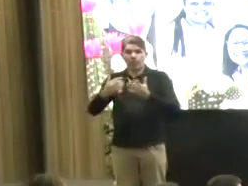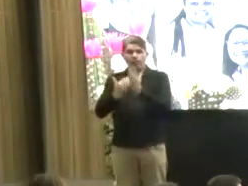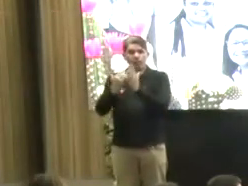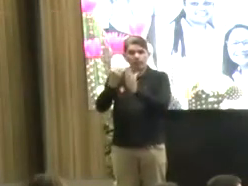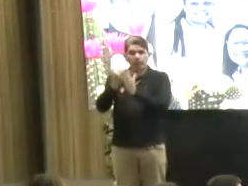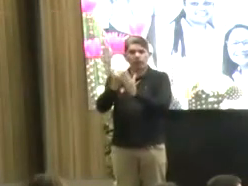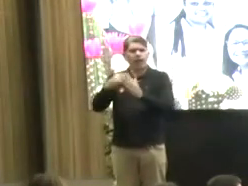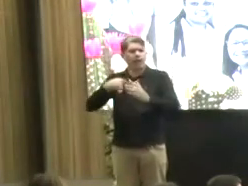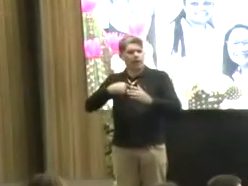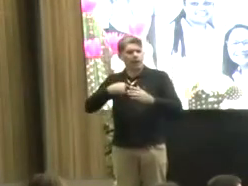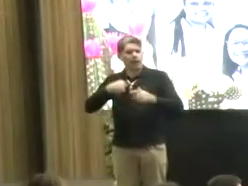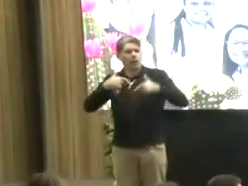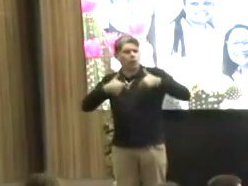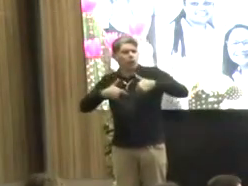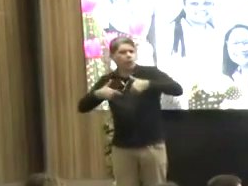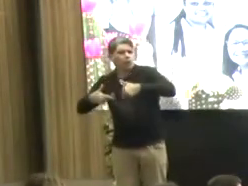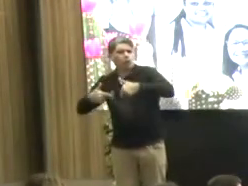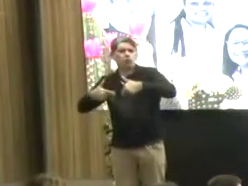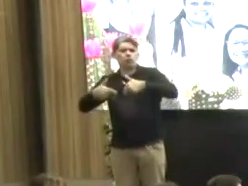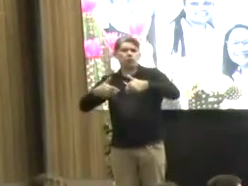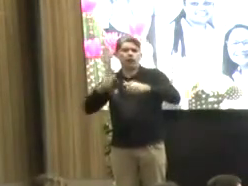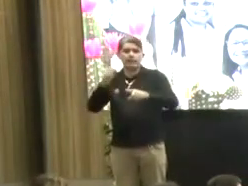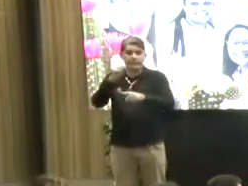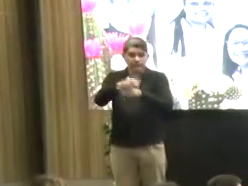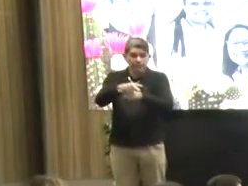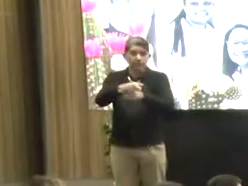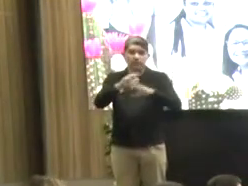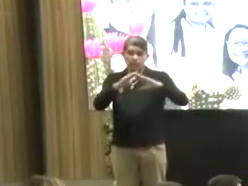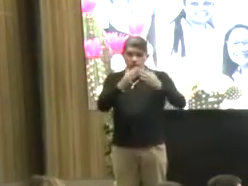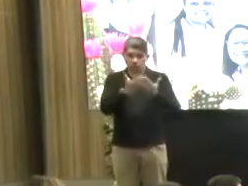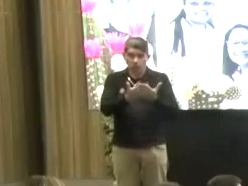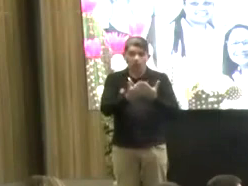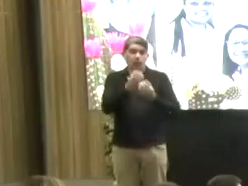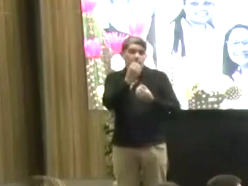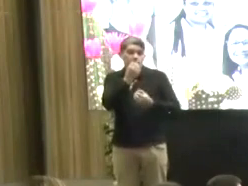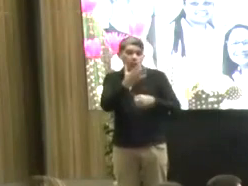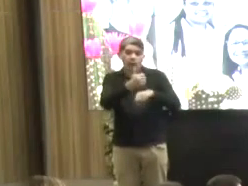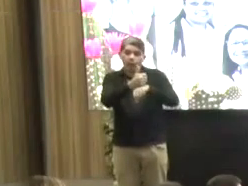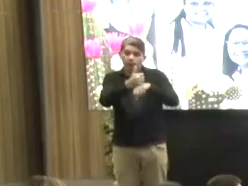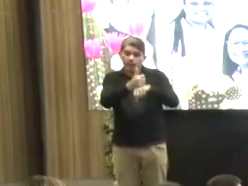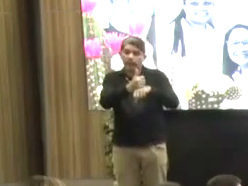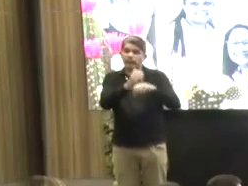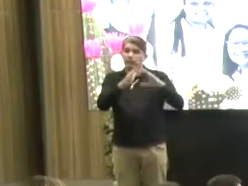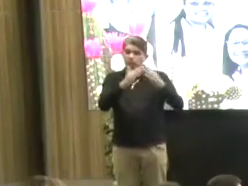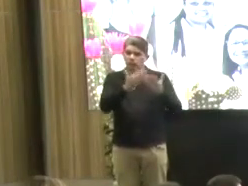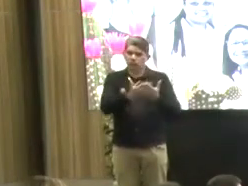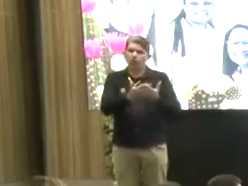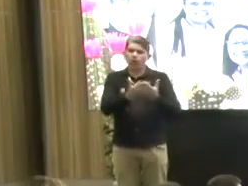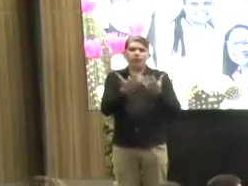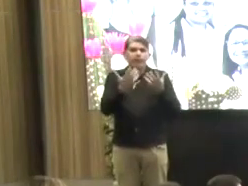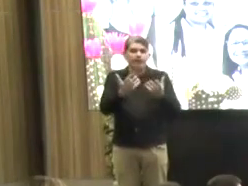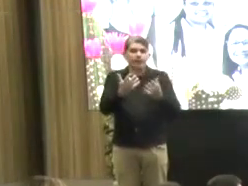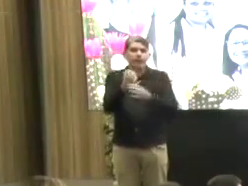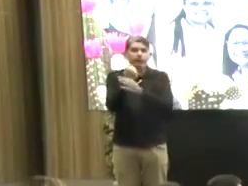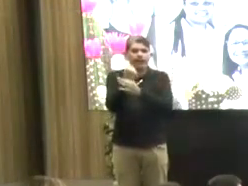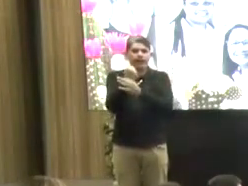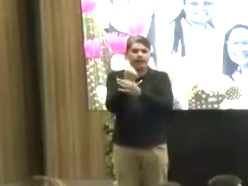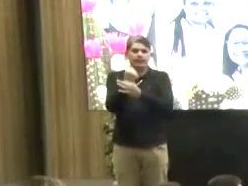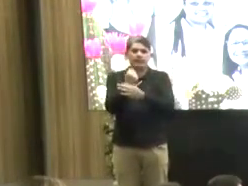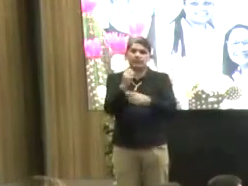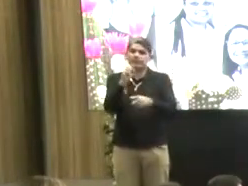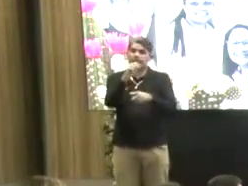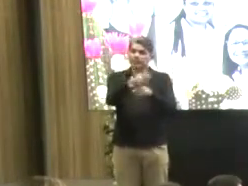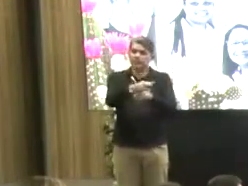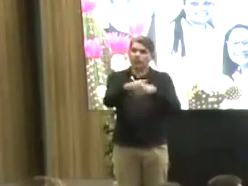acessem a escola e eu faço uma boa escola, eu estou buscando garantir a inserção do povo na história